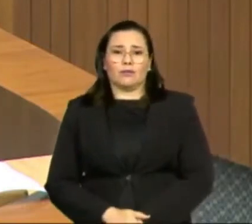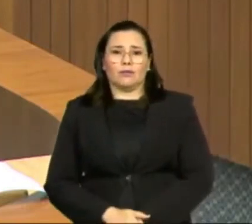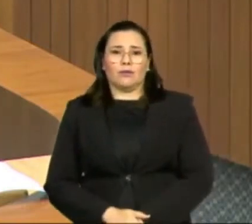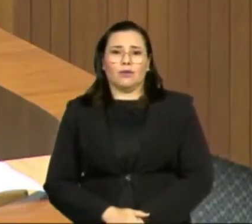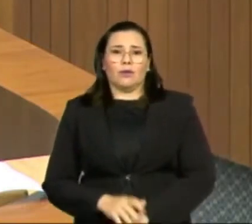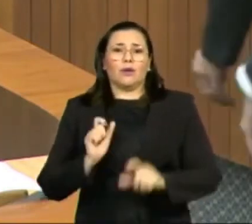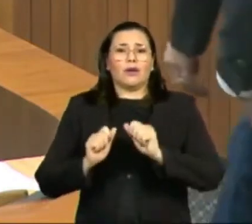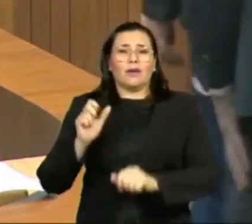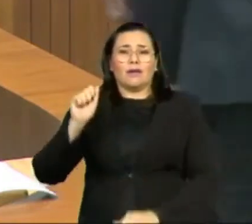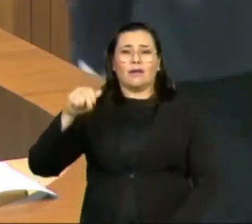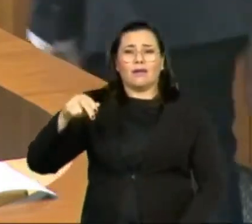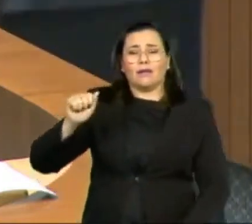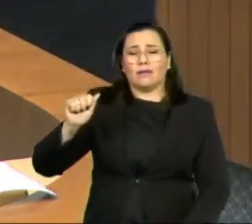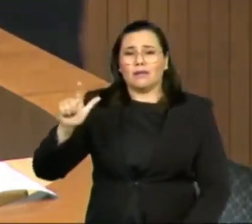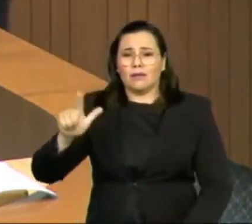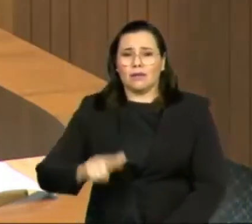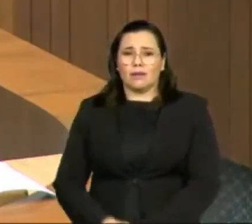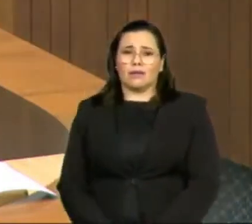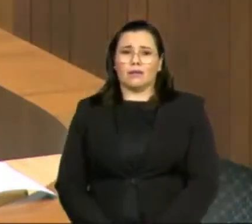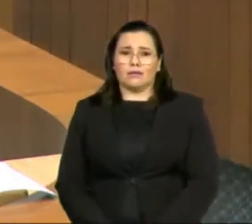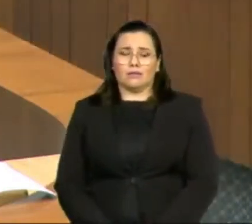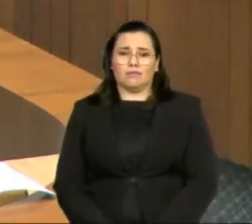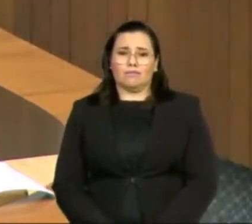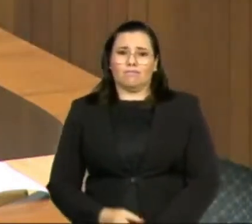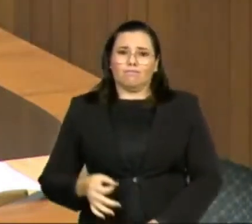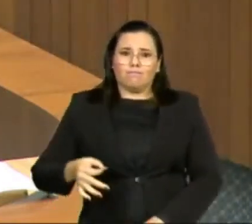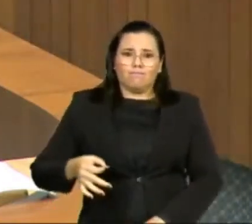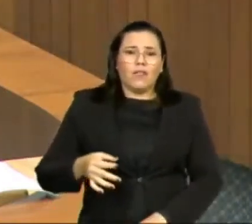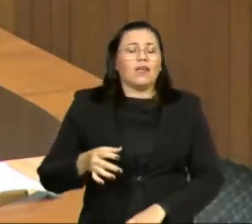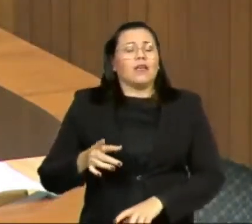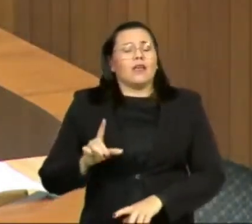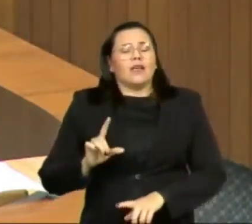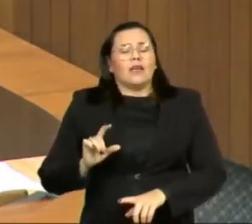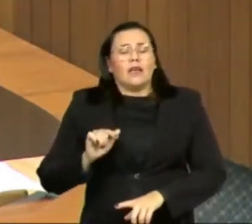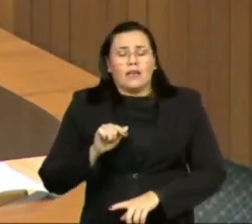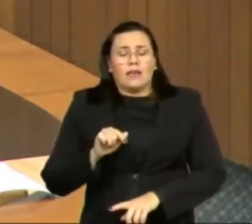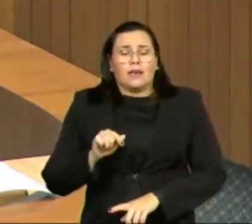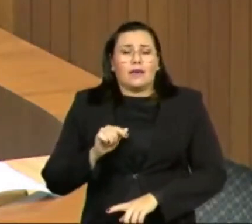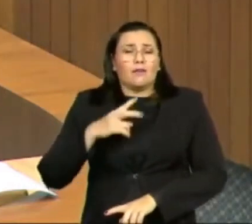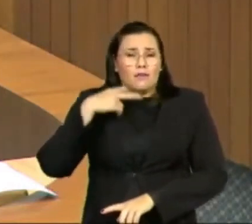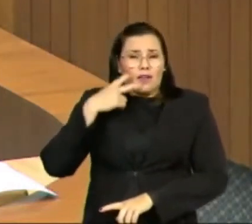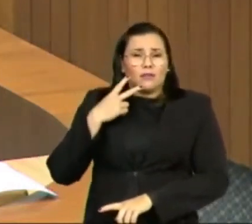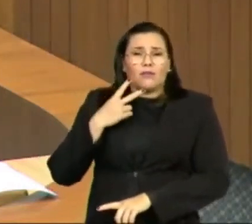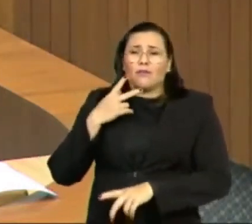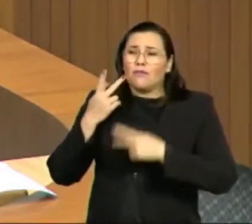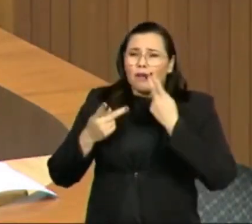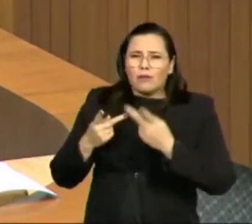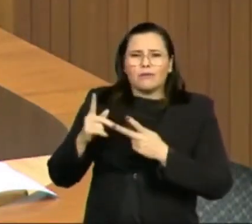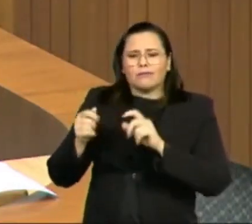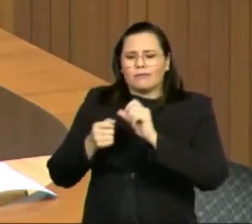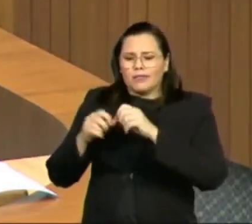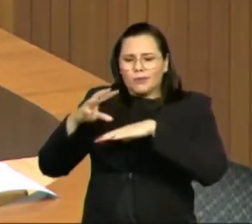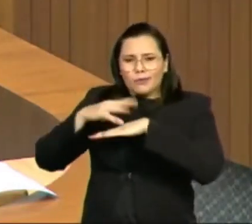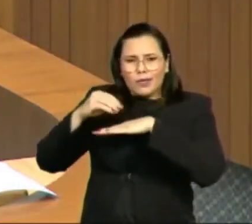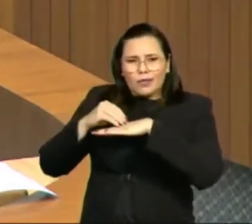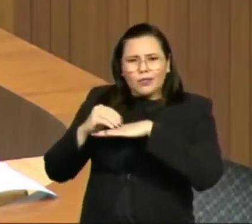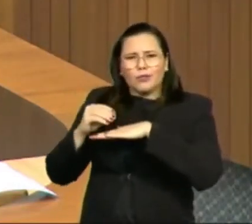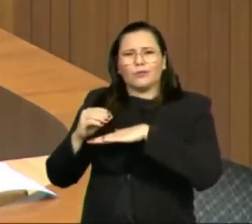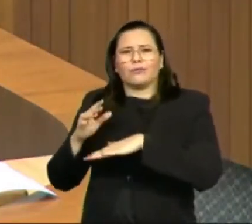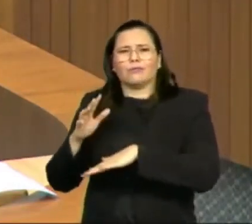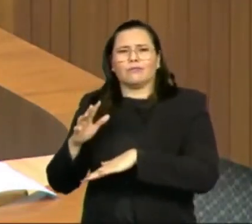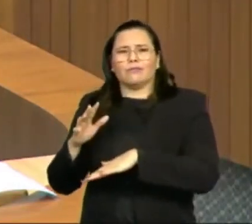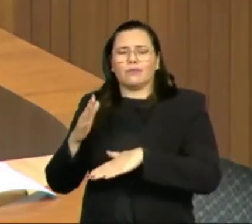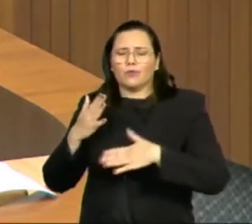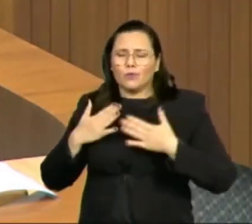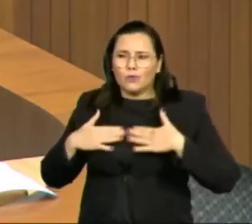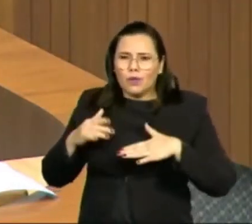Ela chorava. E ele dizia que iria ser devagar, mas doeu muito. Que após isso, esses estupros por via anal foram